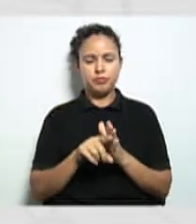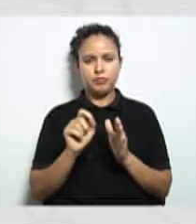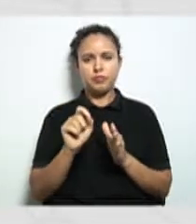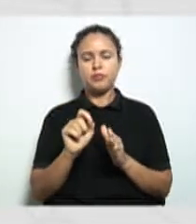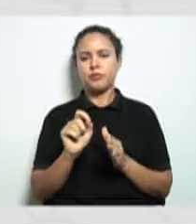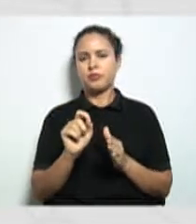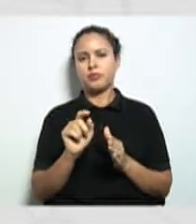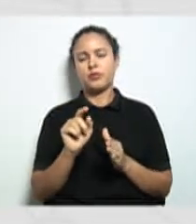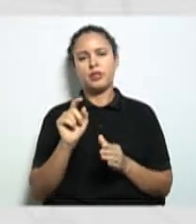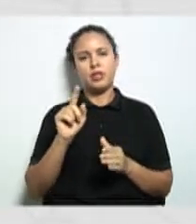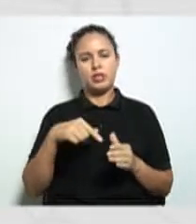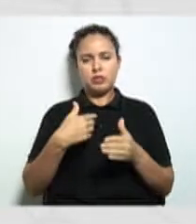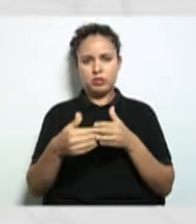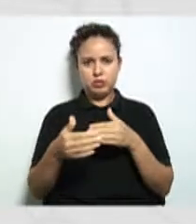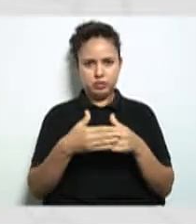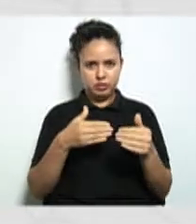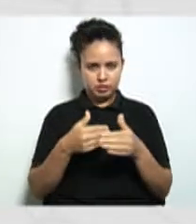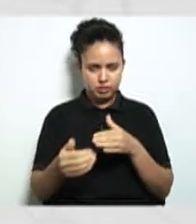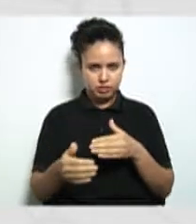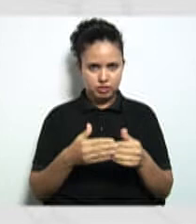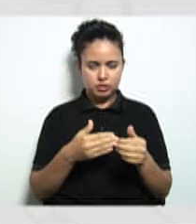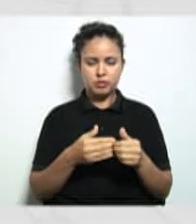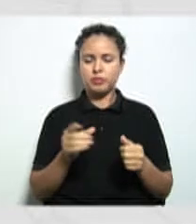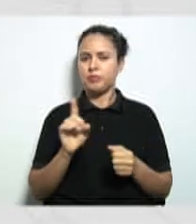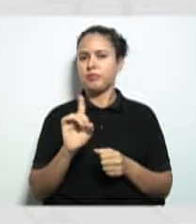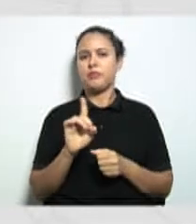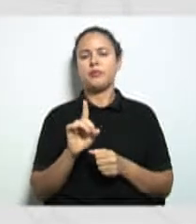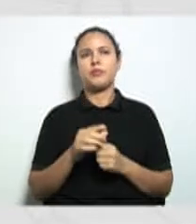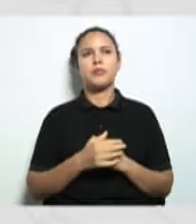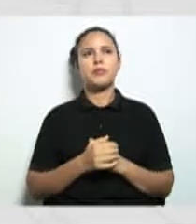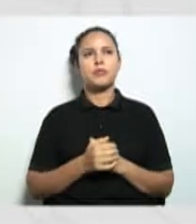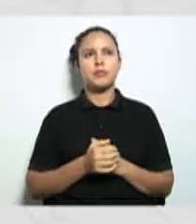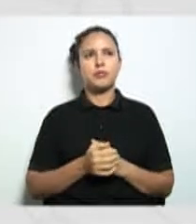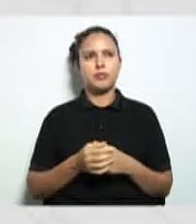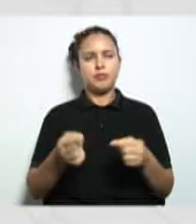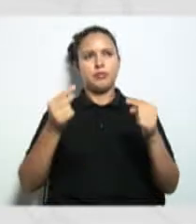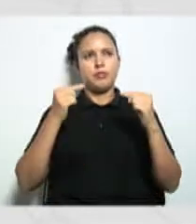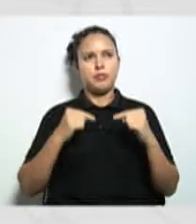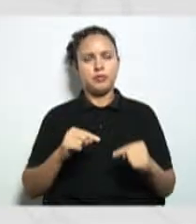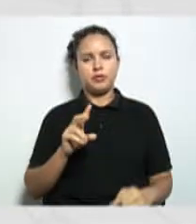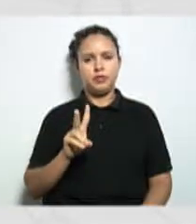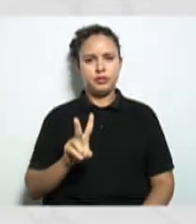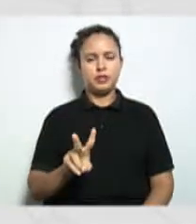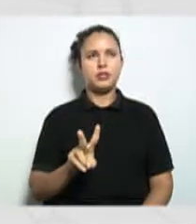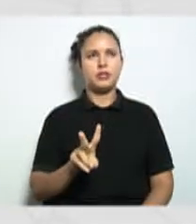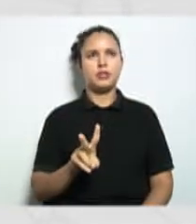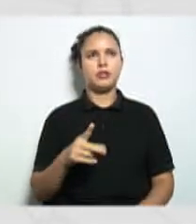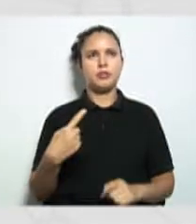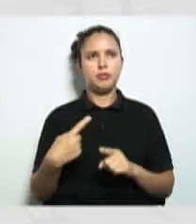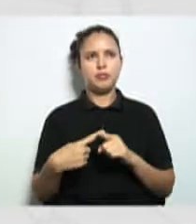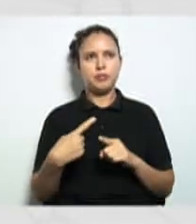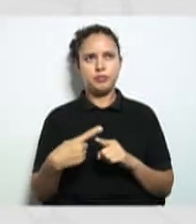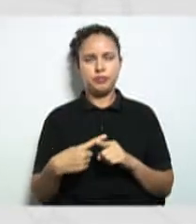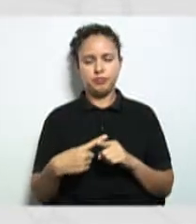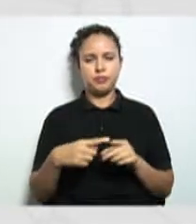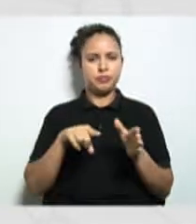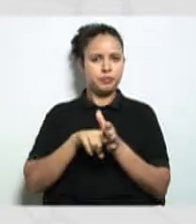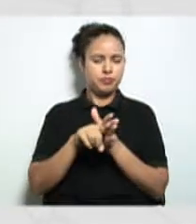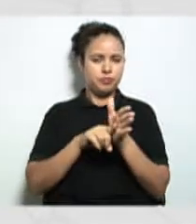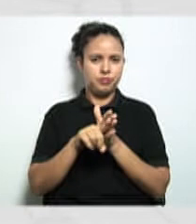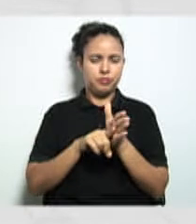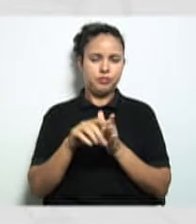não é qualquer ato ou efeito de pesquisar, e depois verdadeiro, porque essa pesquisa científica aqui,